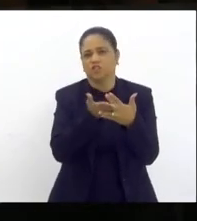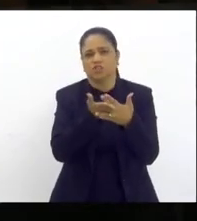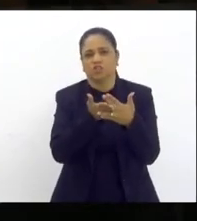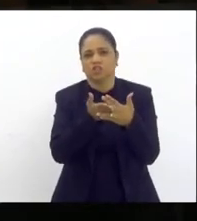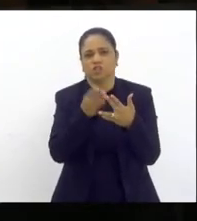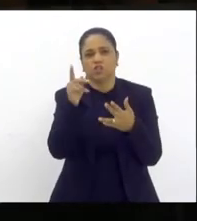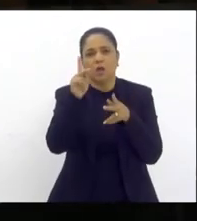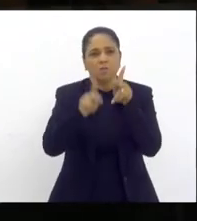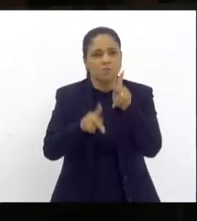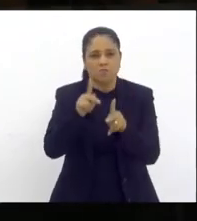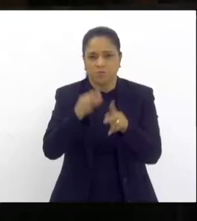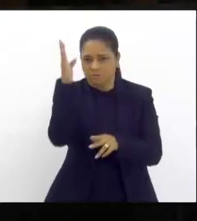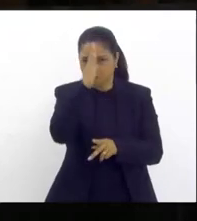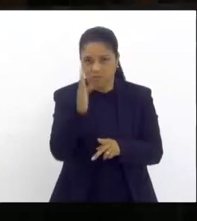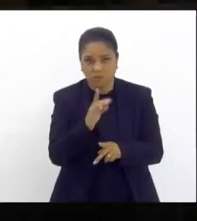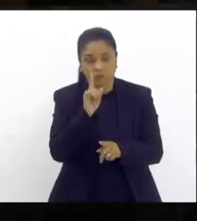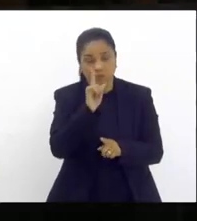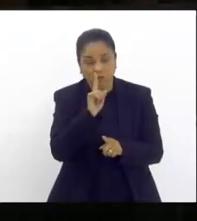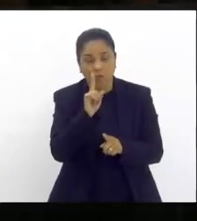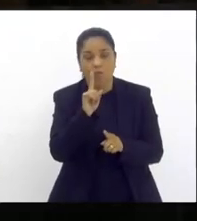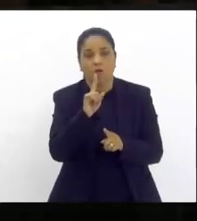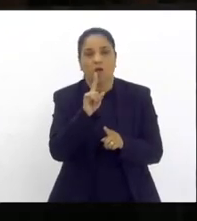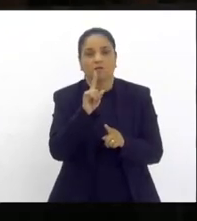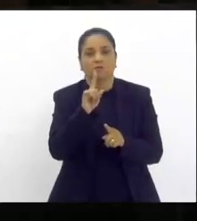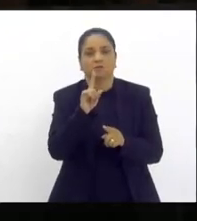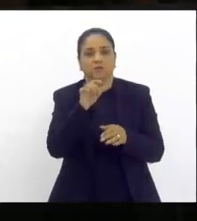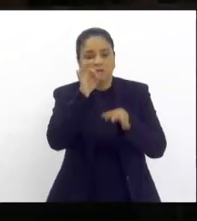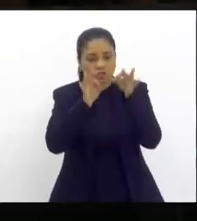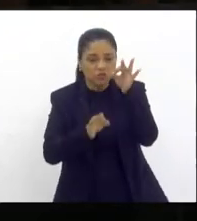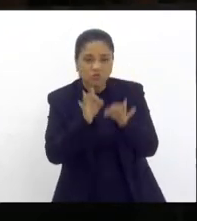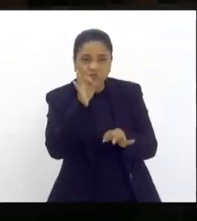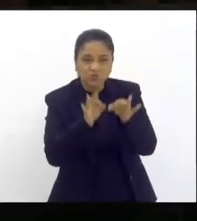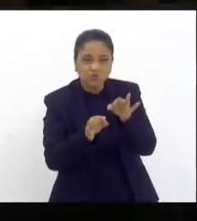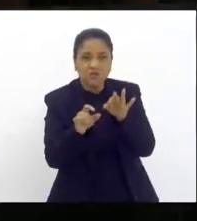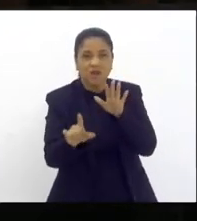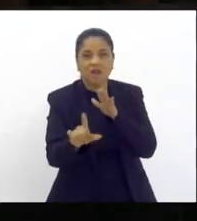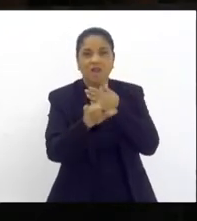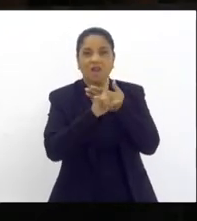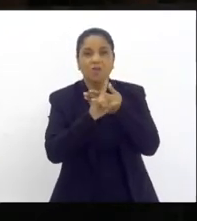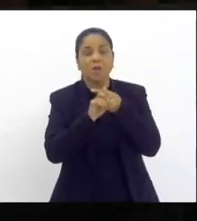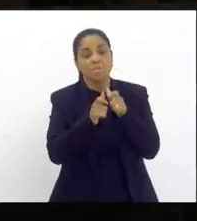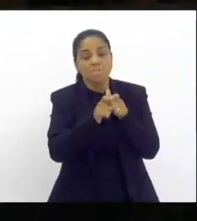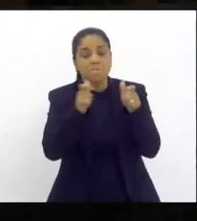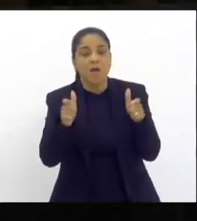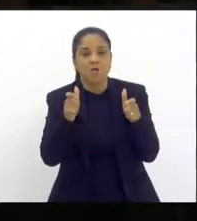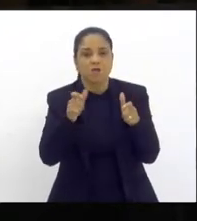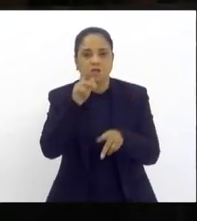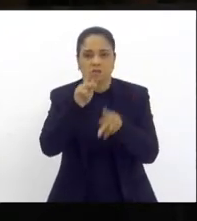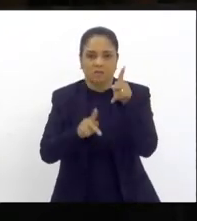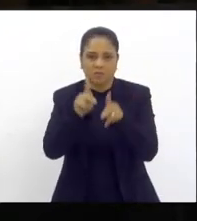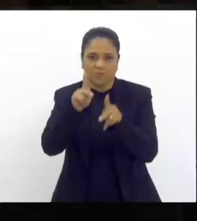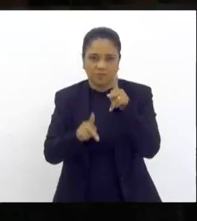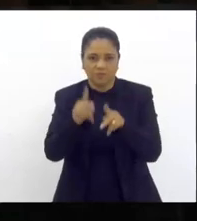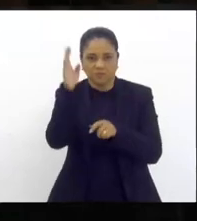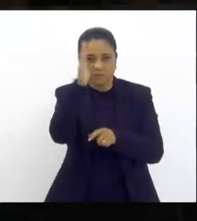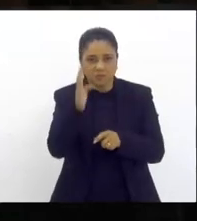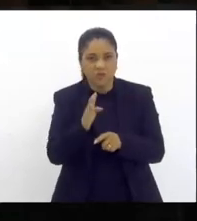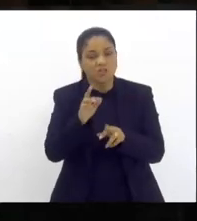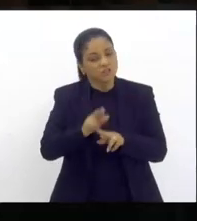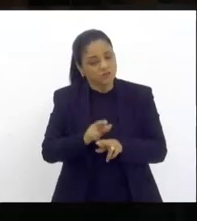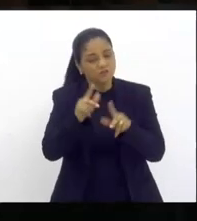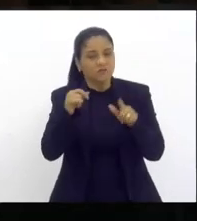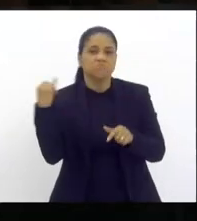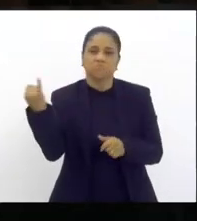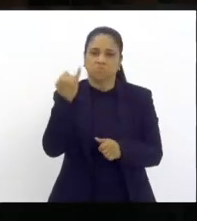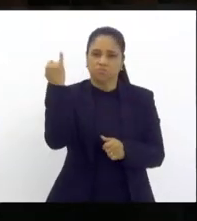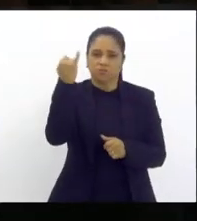brasileira, é porque a gente está legislando para a maioria da população brasileira. E isso é uma diferença importante, porque quando a gente